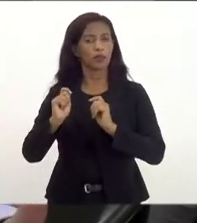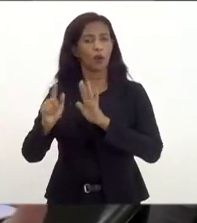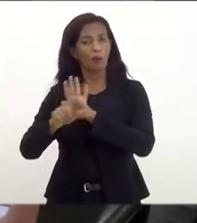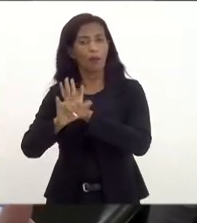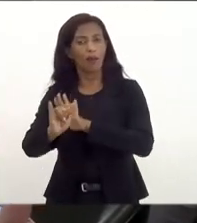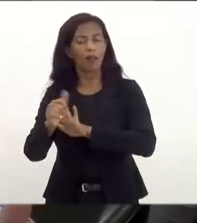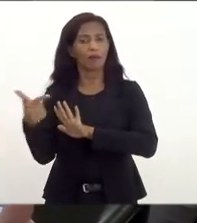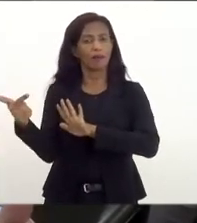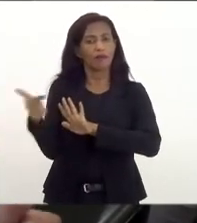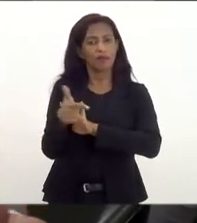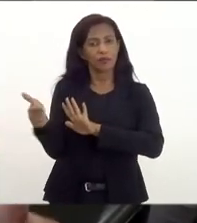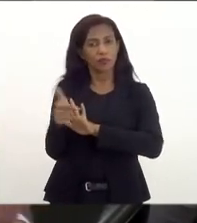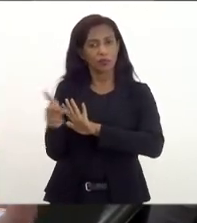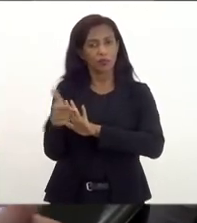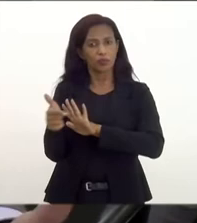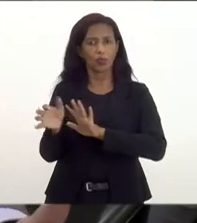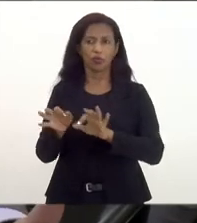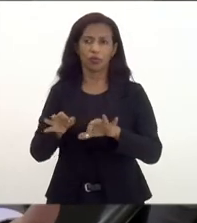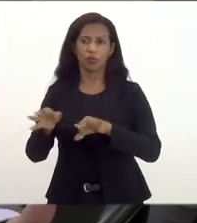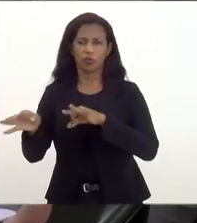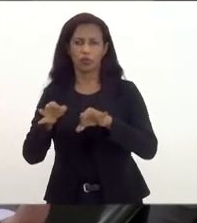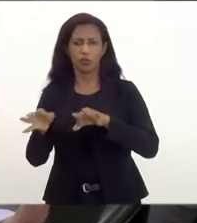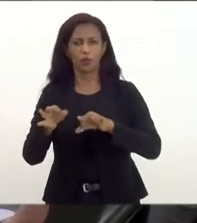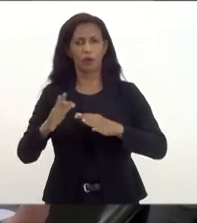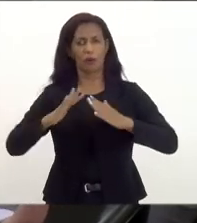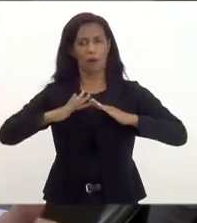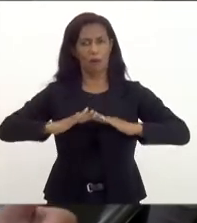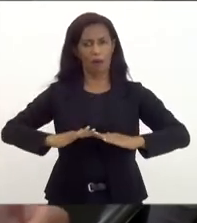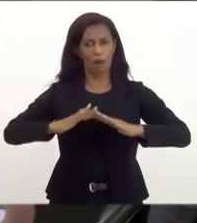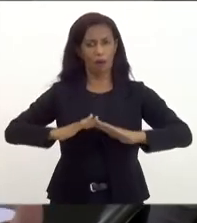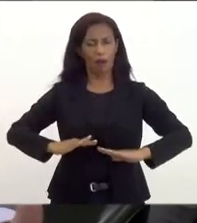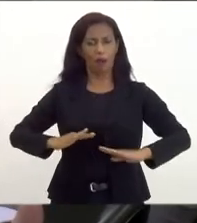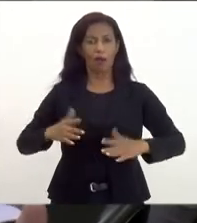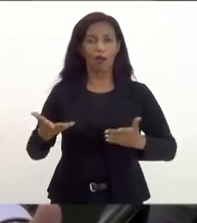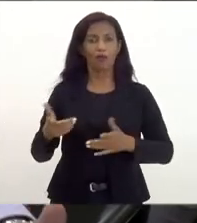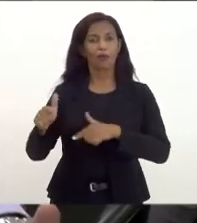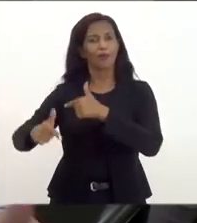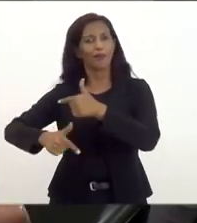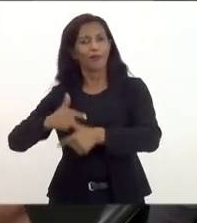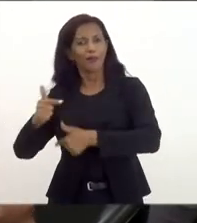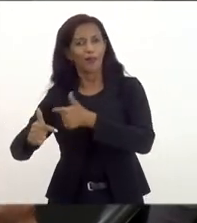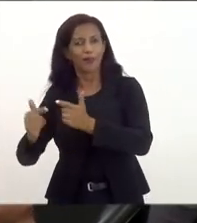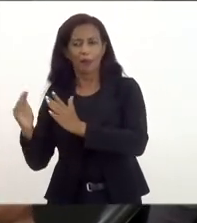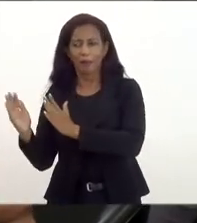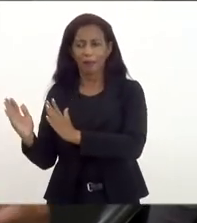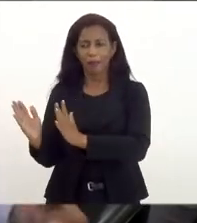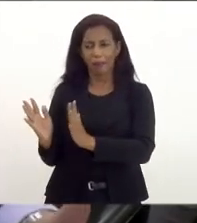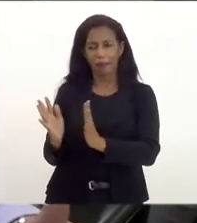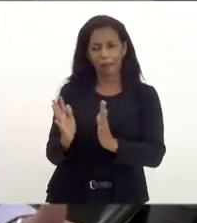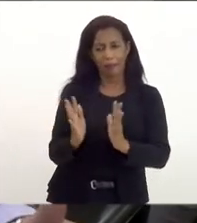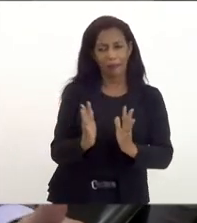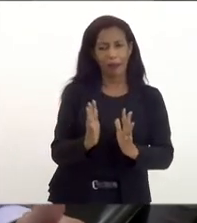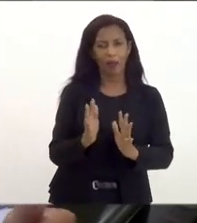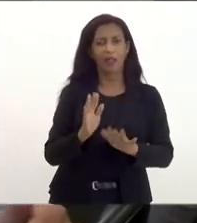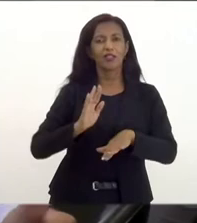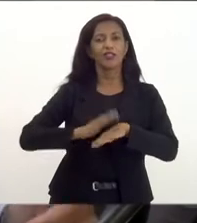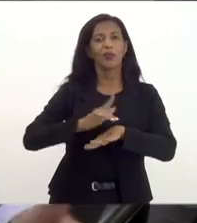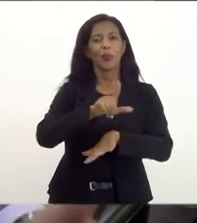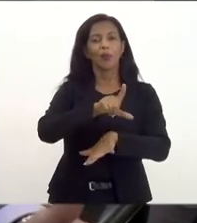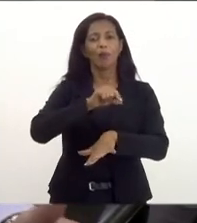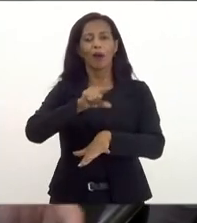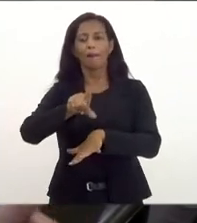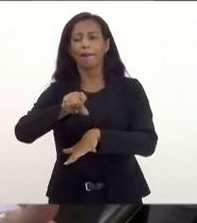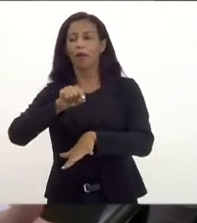para 22 de uma maneira mais confortável foi pelo trabalho que a gente vem fazendo de fazer escolhas